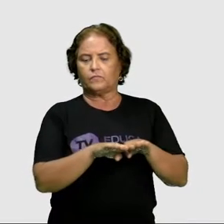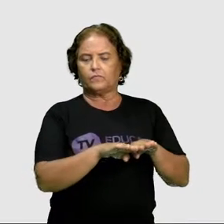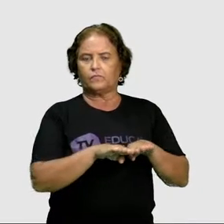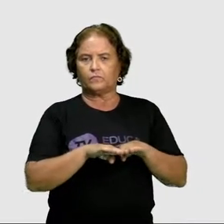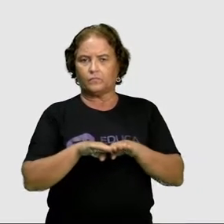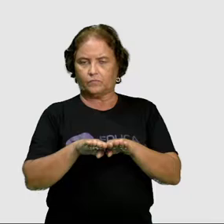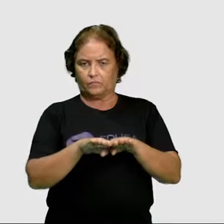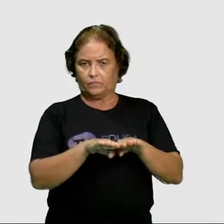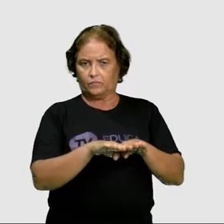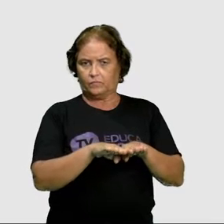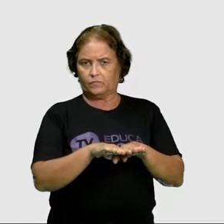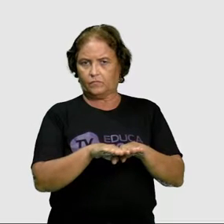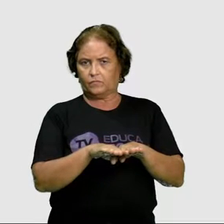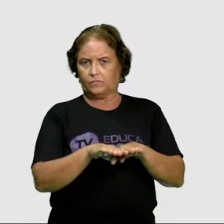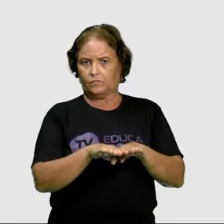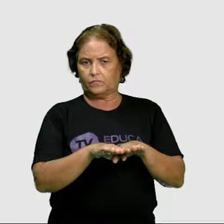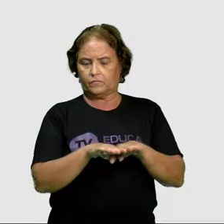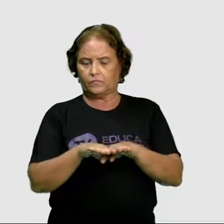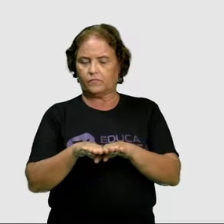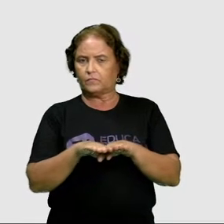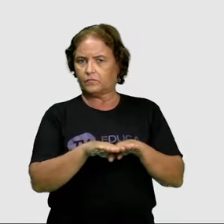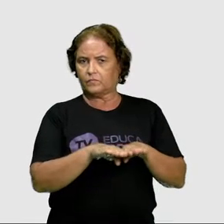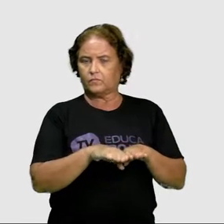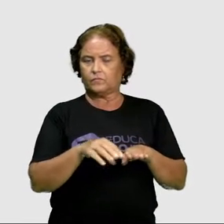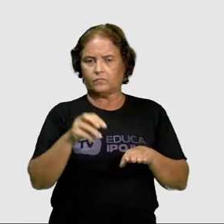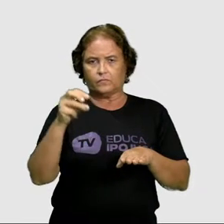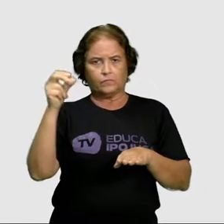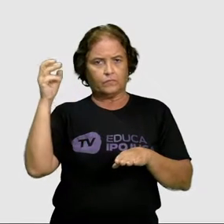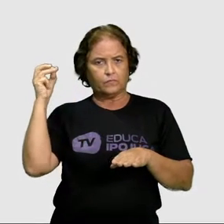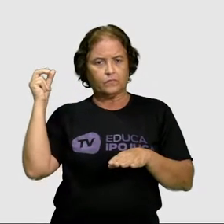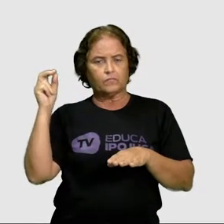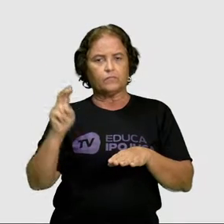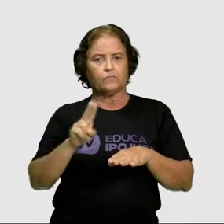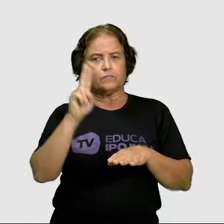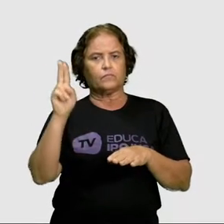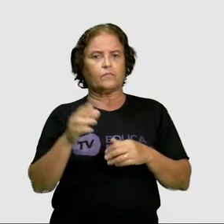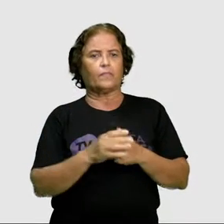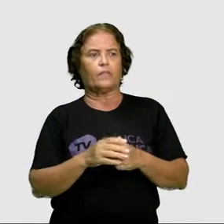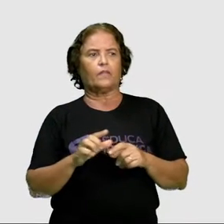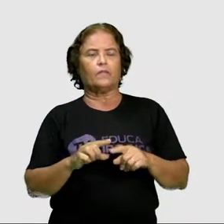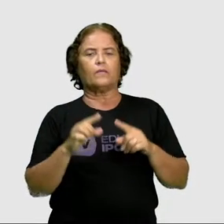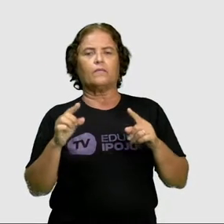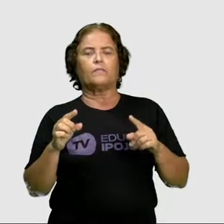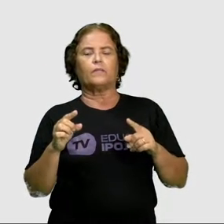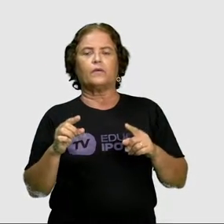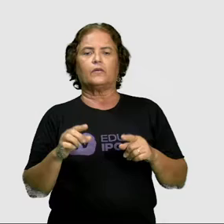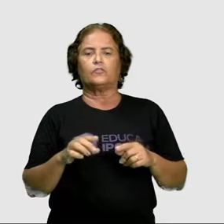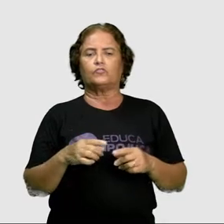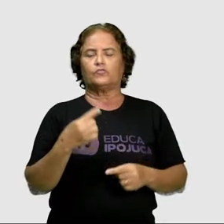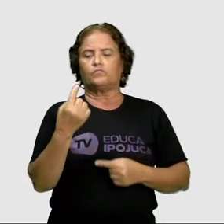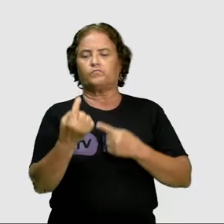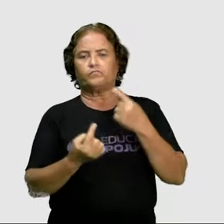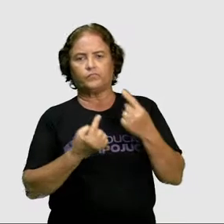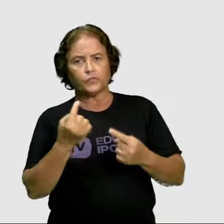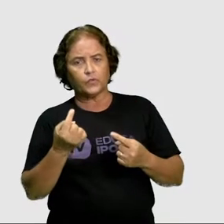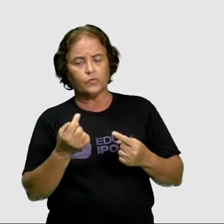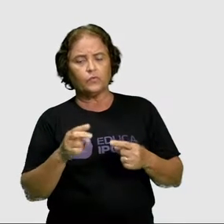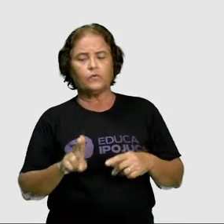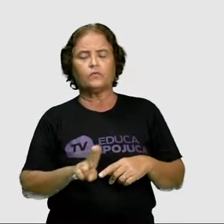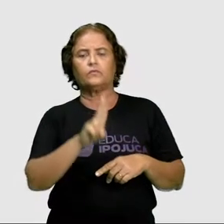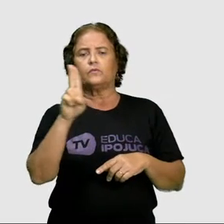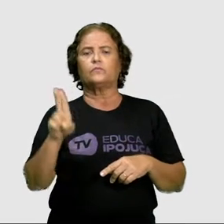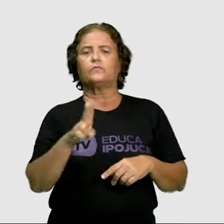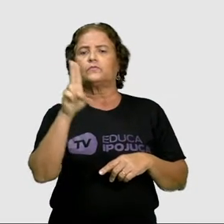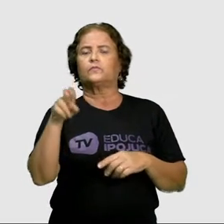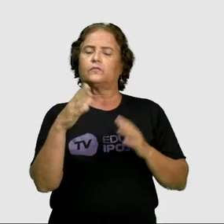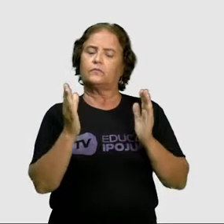antigamente e algumas delas permaneceu sendo utilizadas até hoje